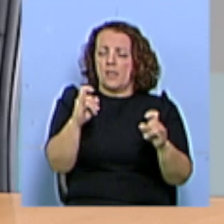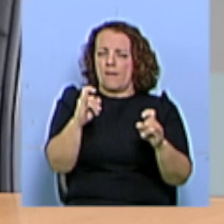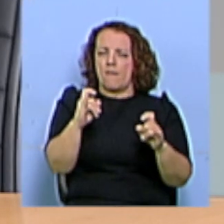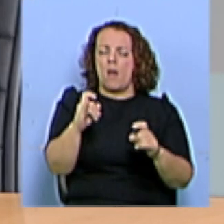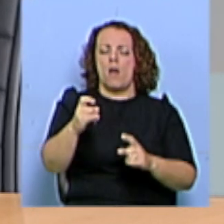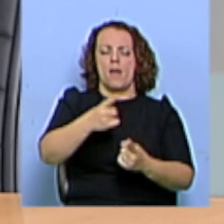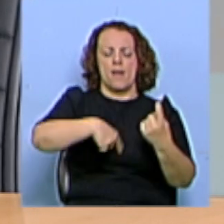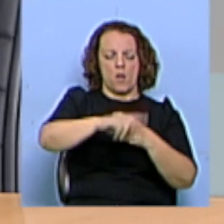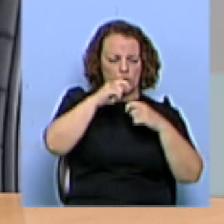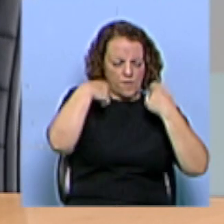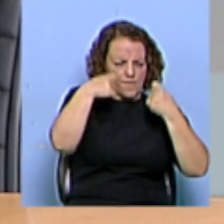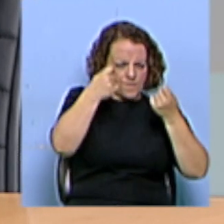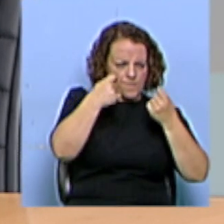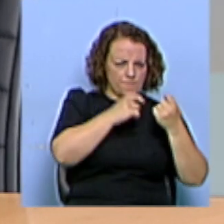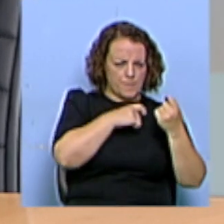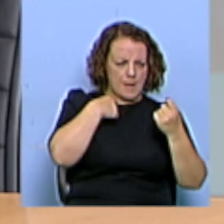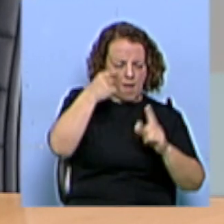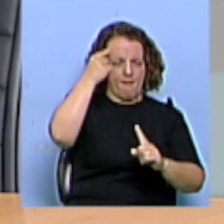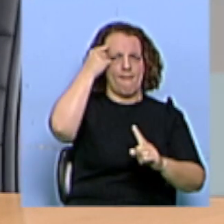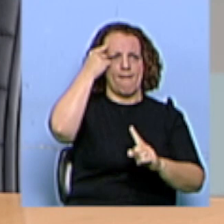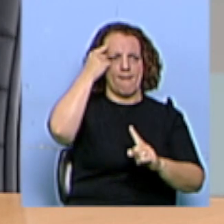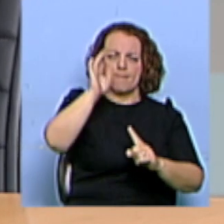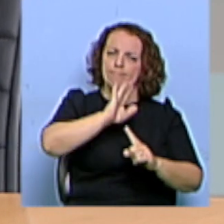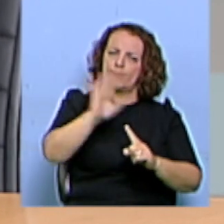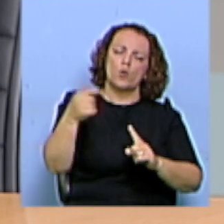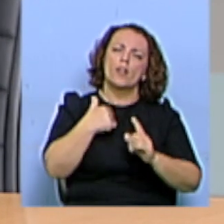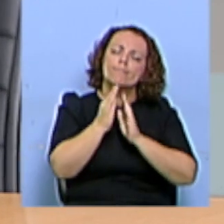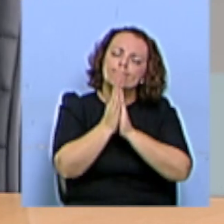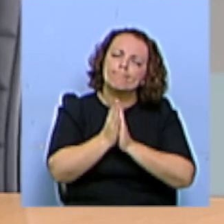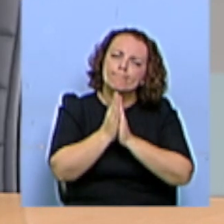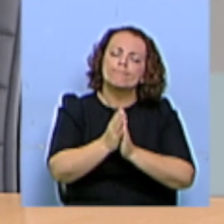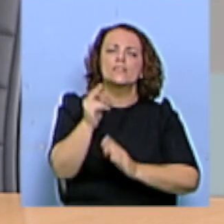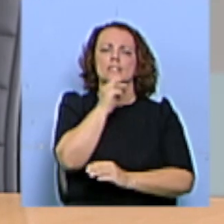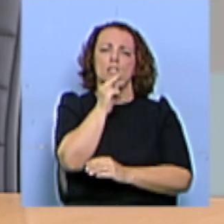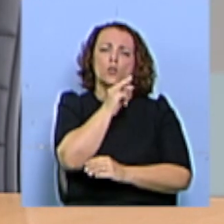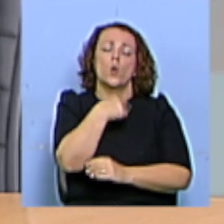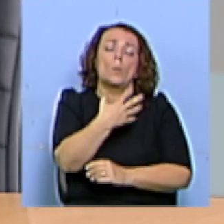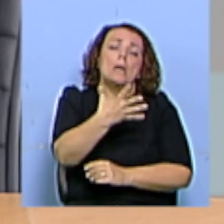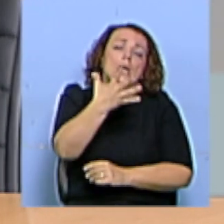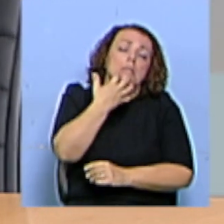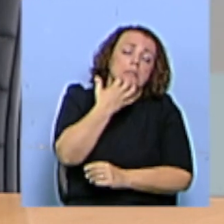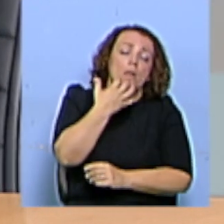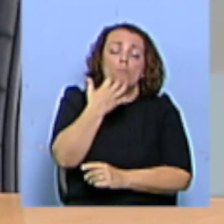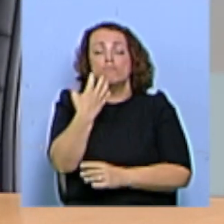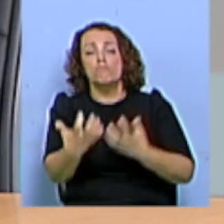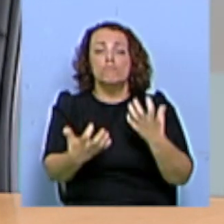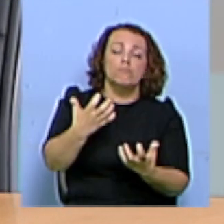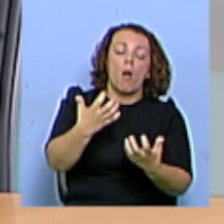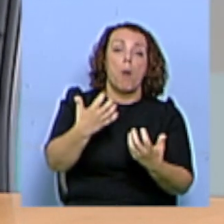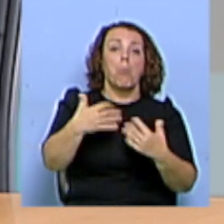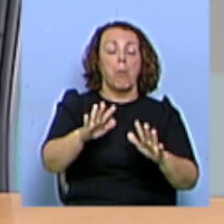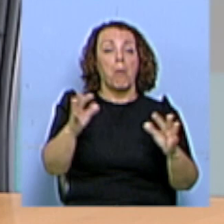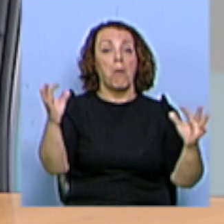frades tiveram a ideia de fazer um tríduo a Santo António? Por sim ou por não, a verdade é que depois de fazerem